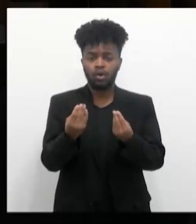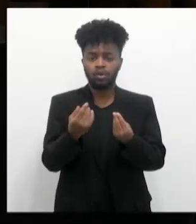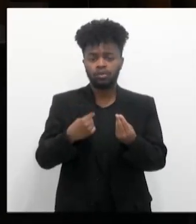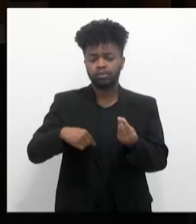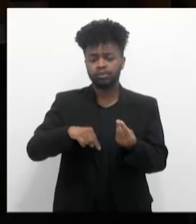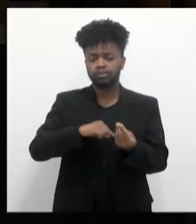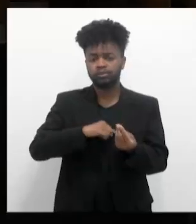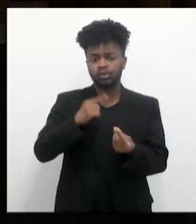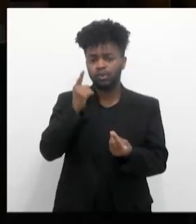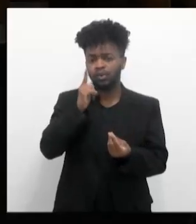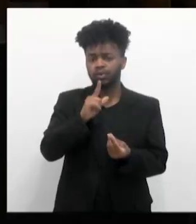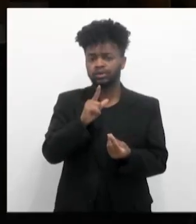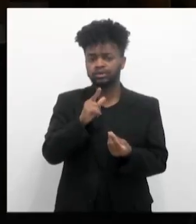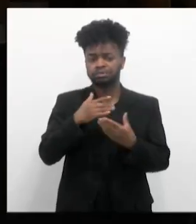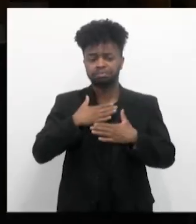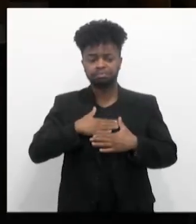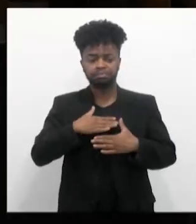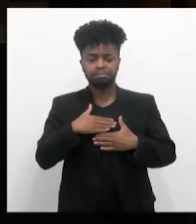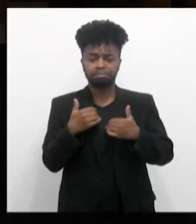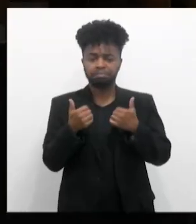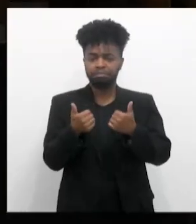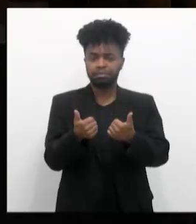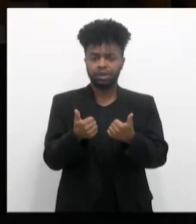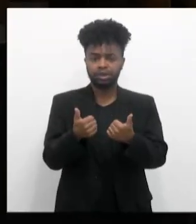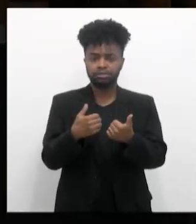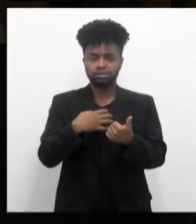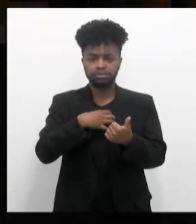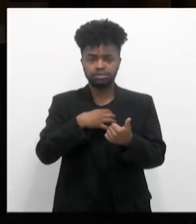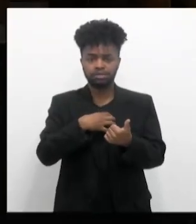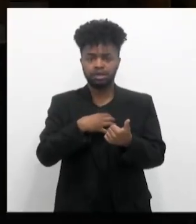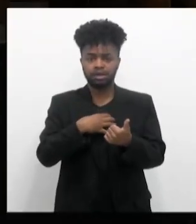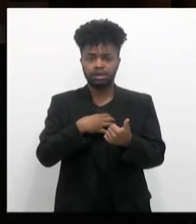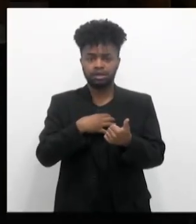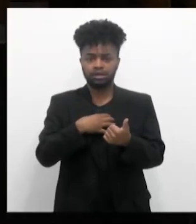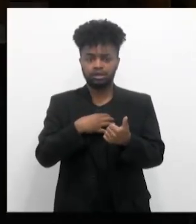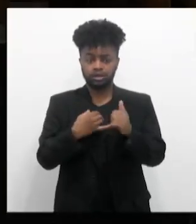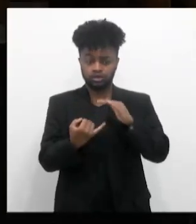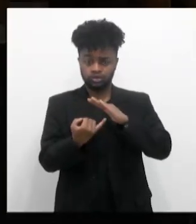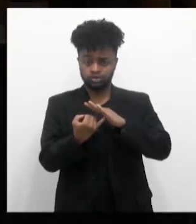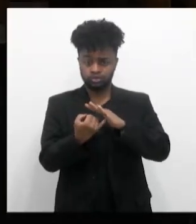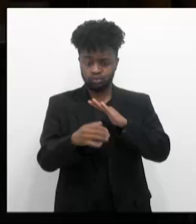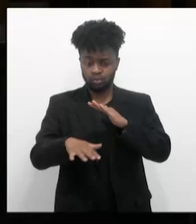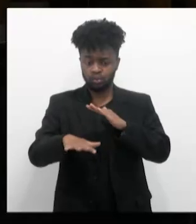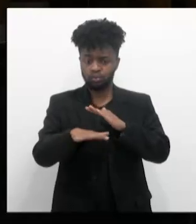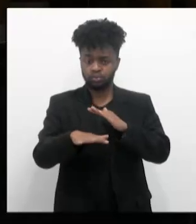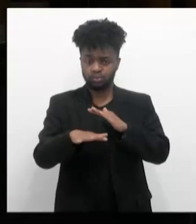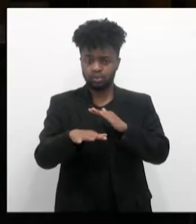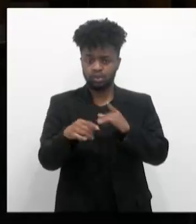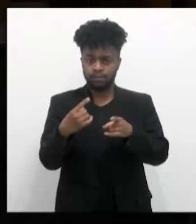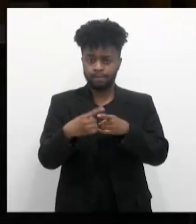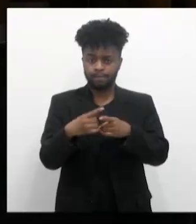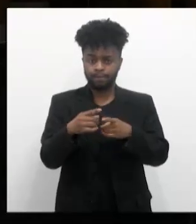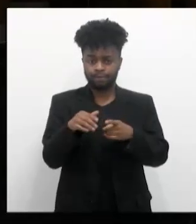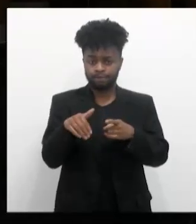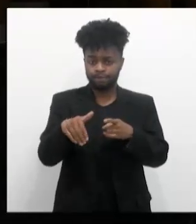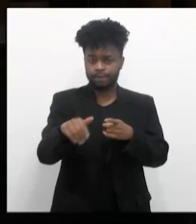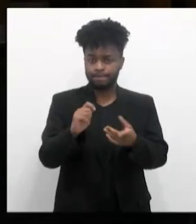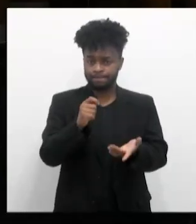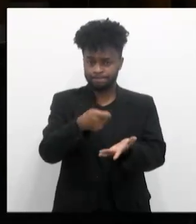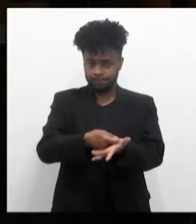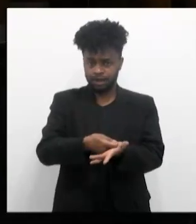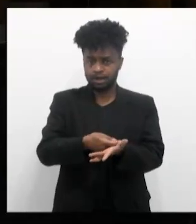pode ter tranquilidade no nosso instituto, que vai pagar e